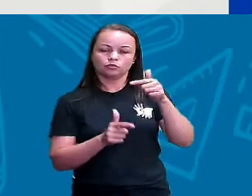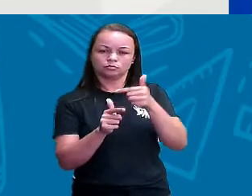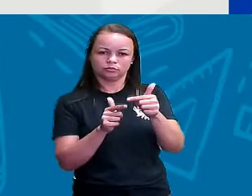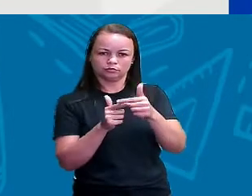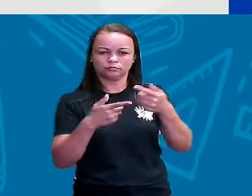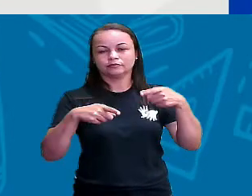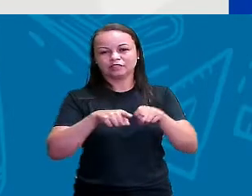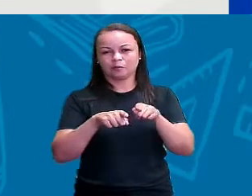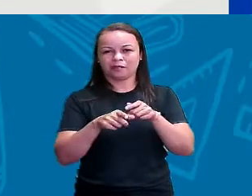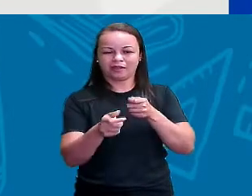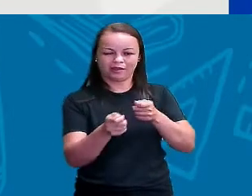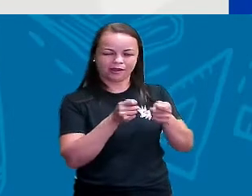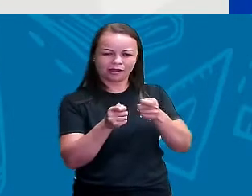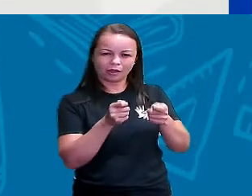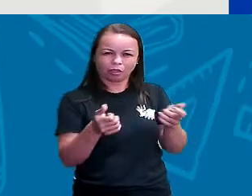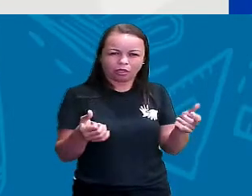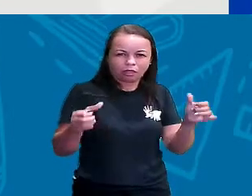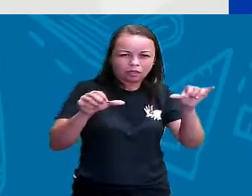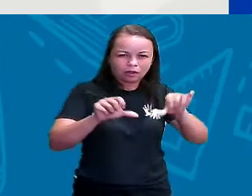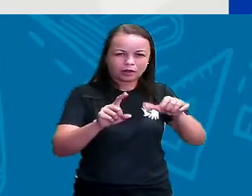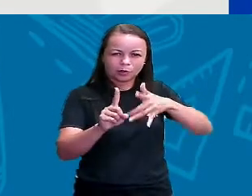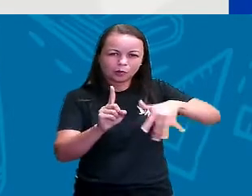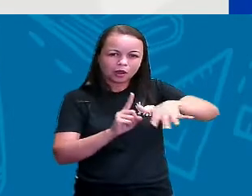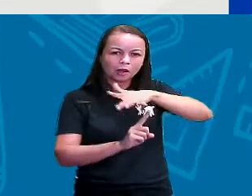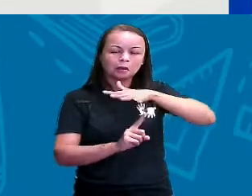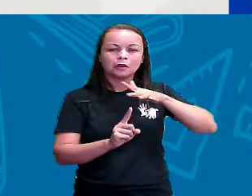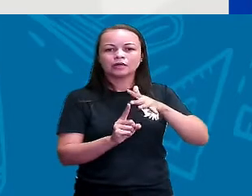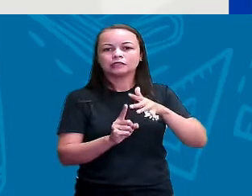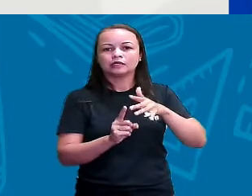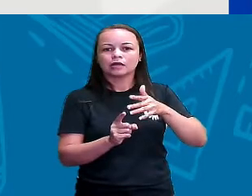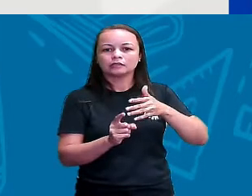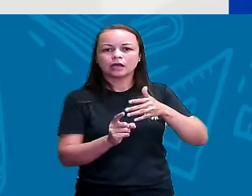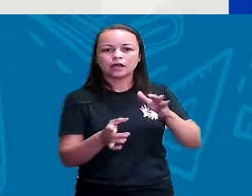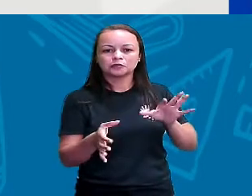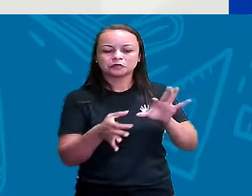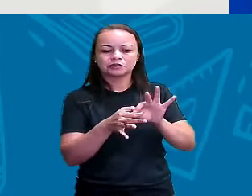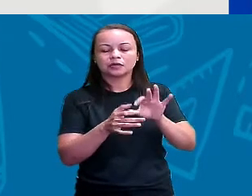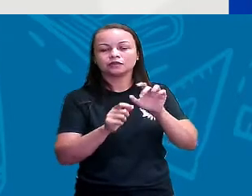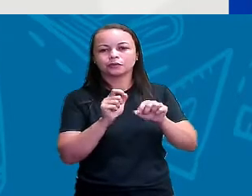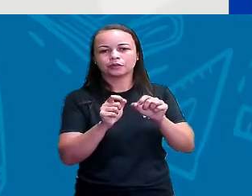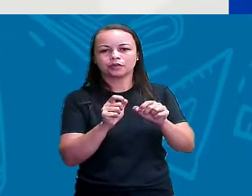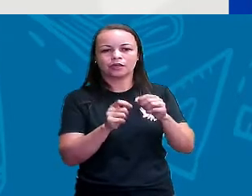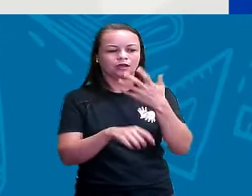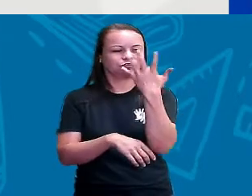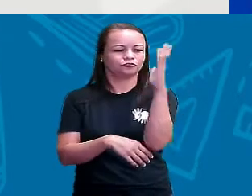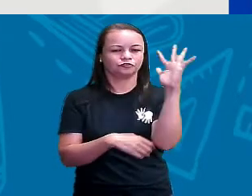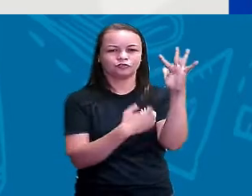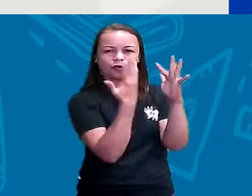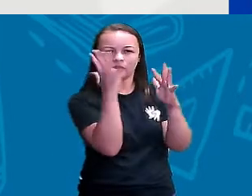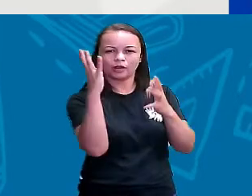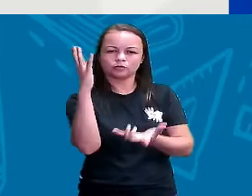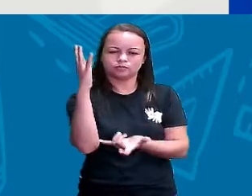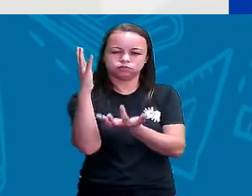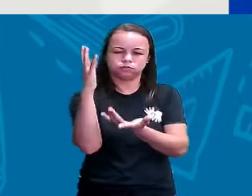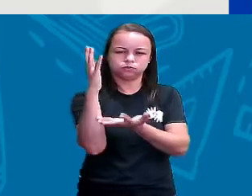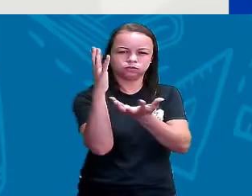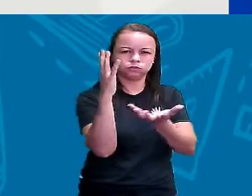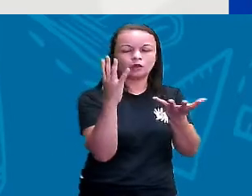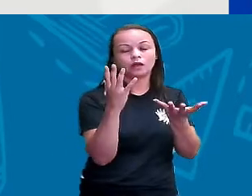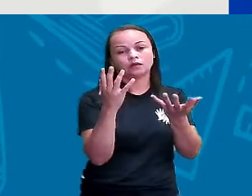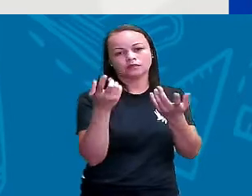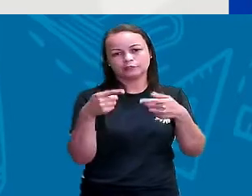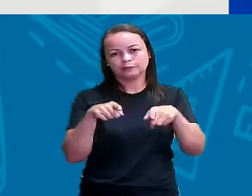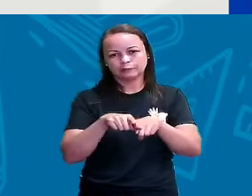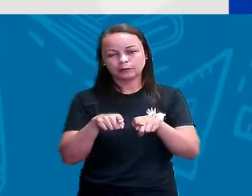alterando esse equilíbrio do ambiente está associado com as queimadas das nossas florestas. Tanto queimada, tá certo?